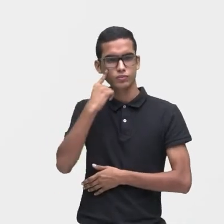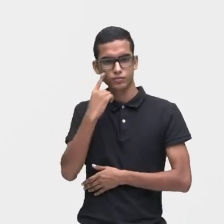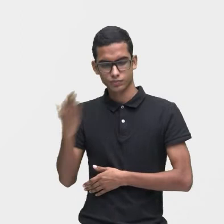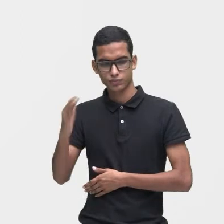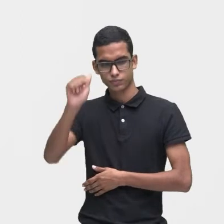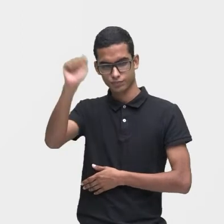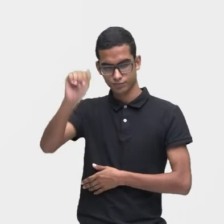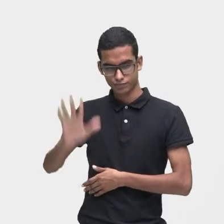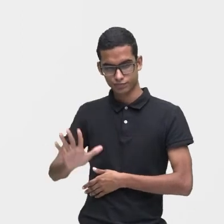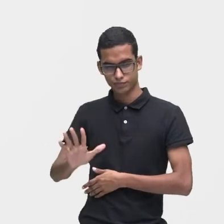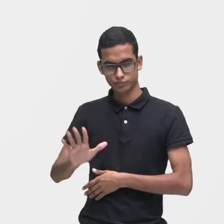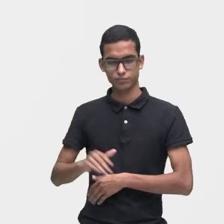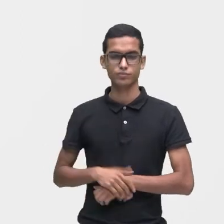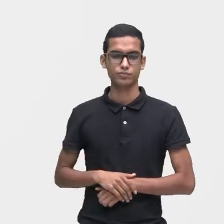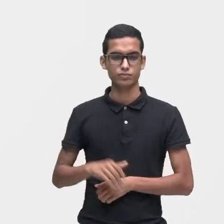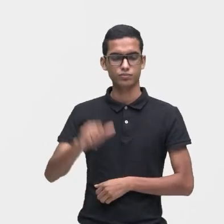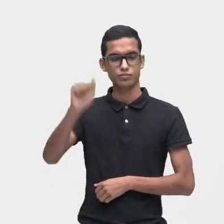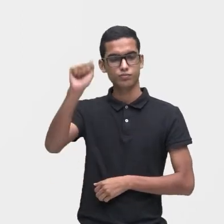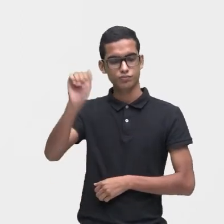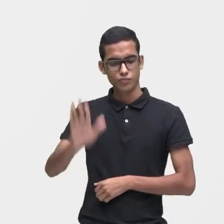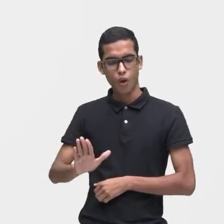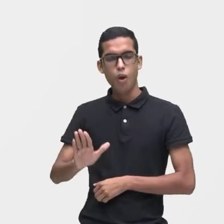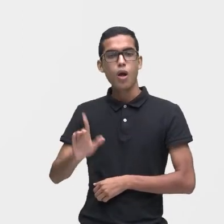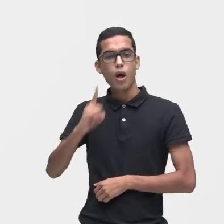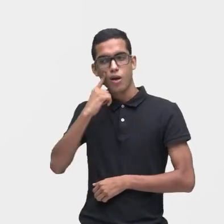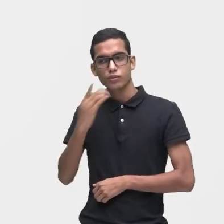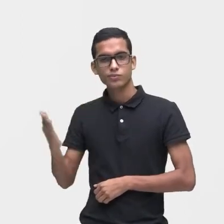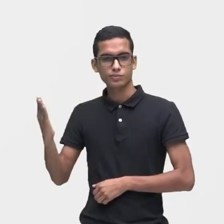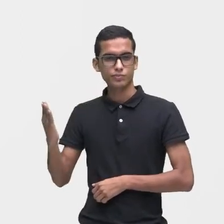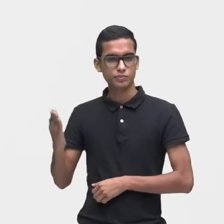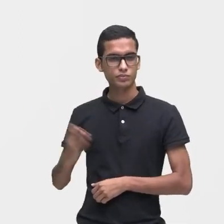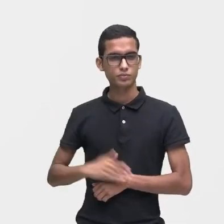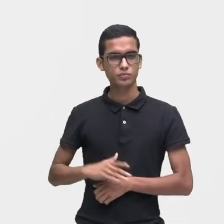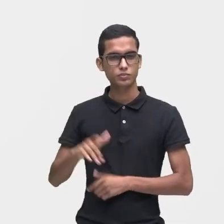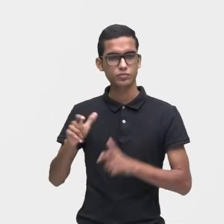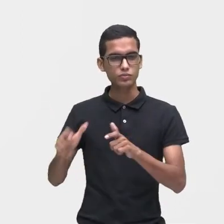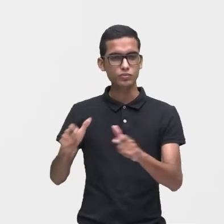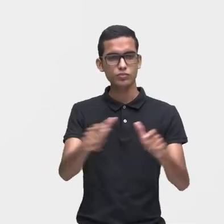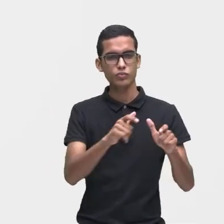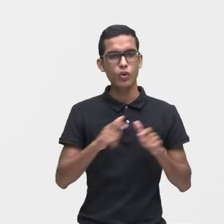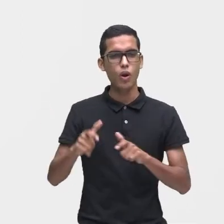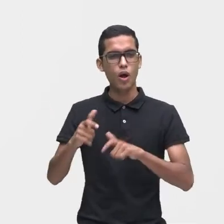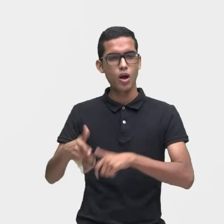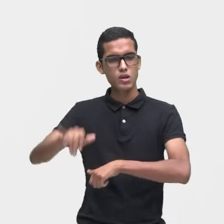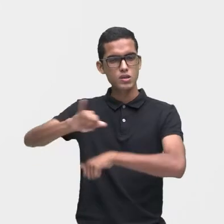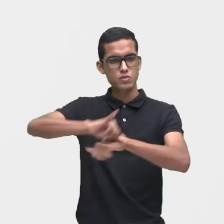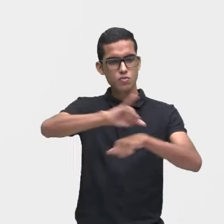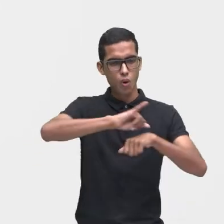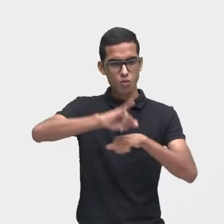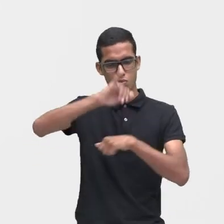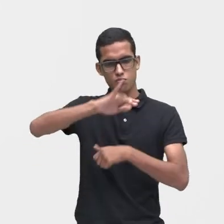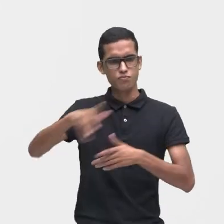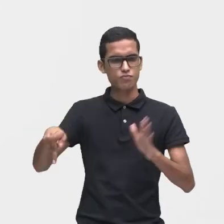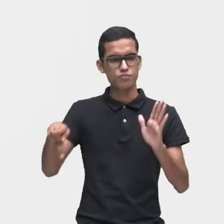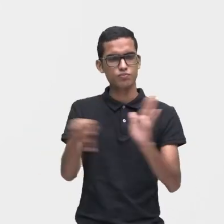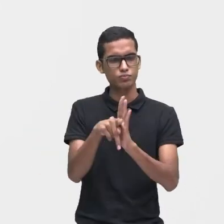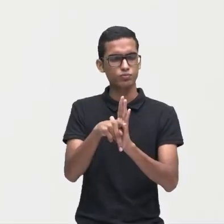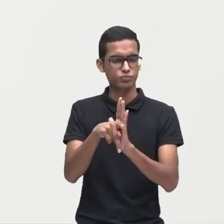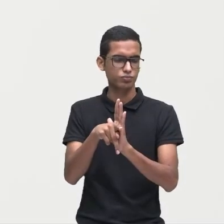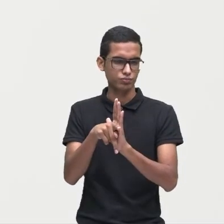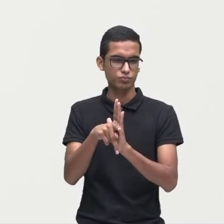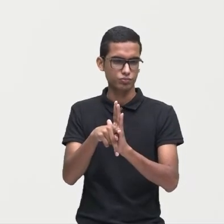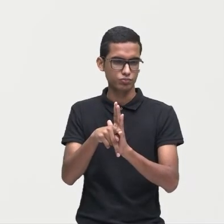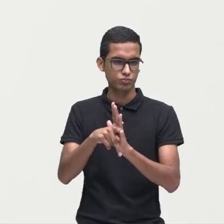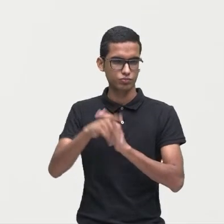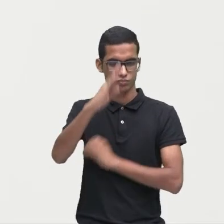bem legal, porque ele vai mostrar as regiões metropolitanas do Brasil. Observa bem os lugares, eu já marquei